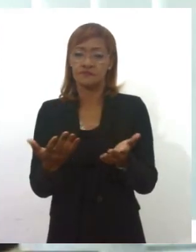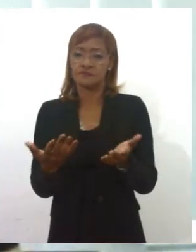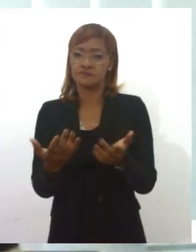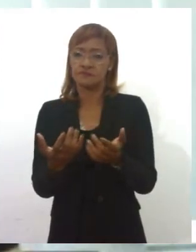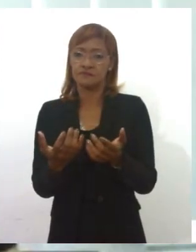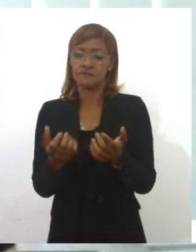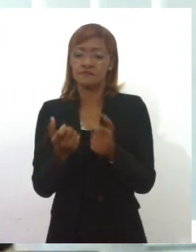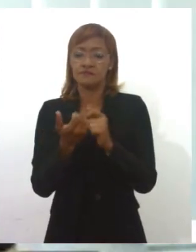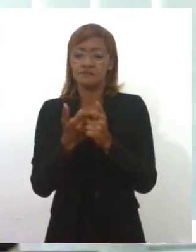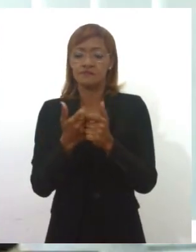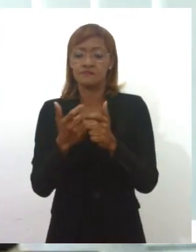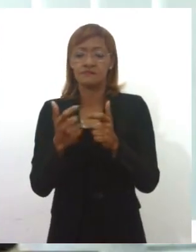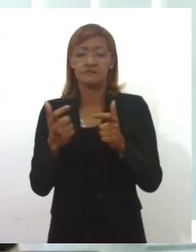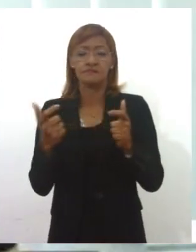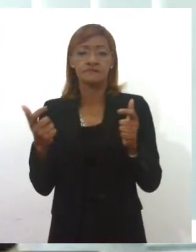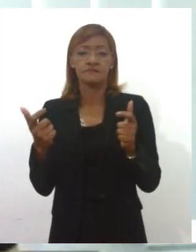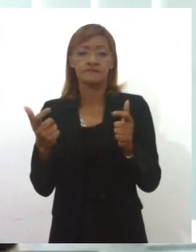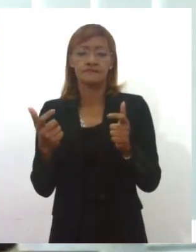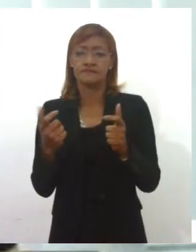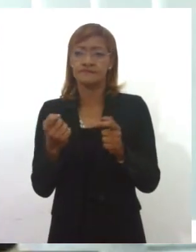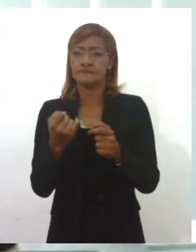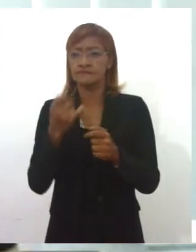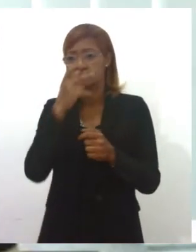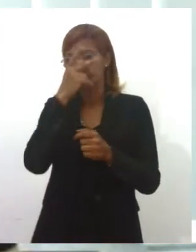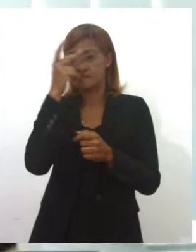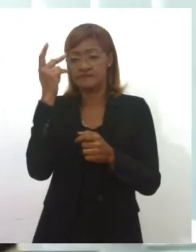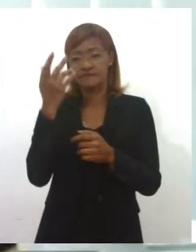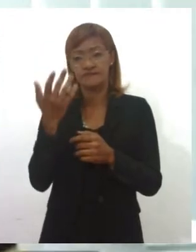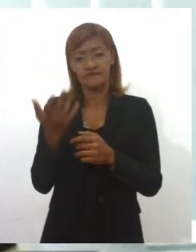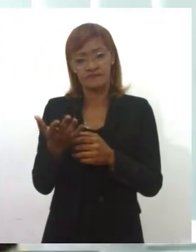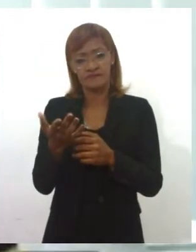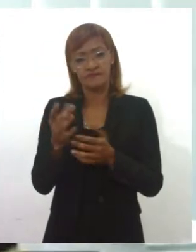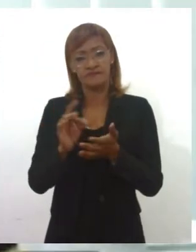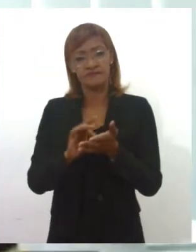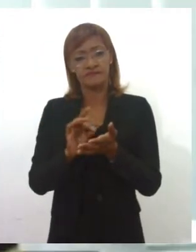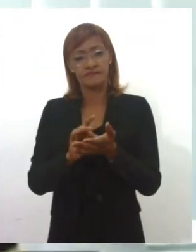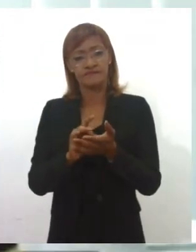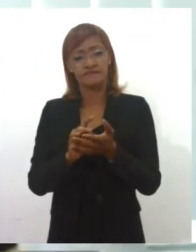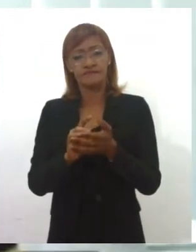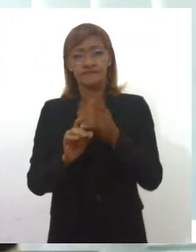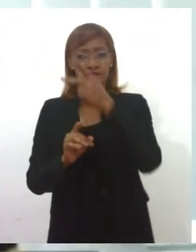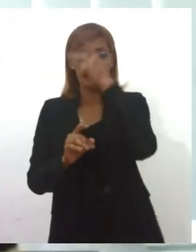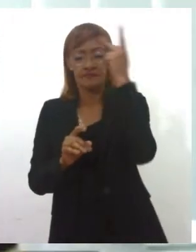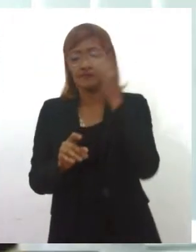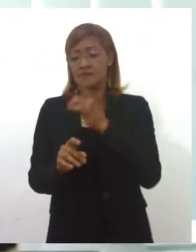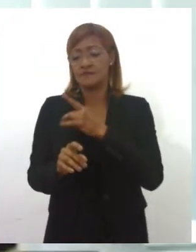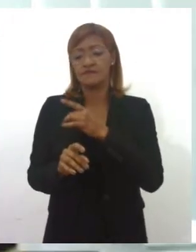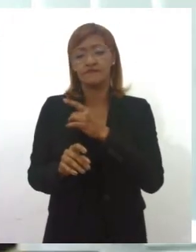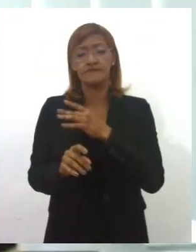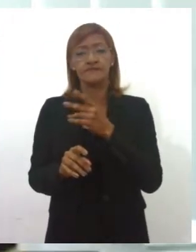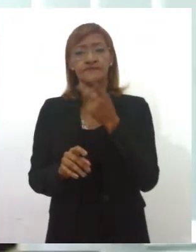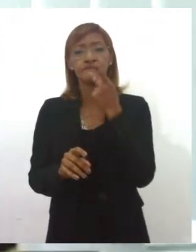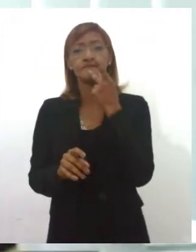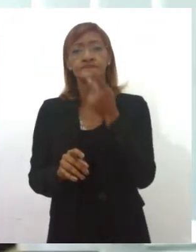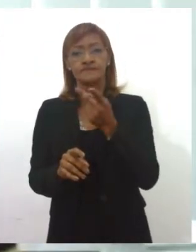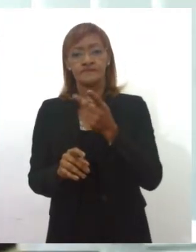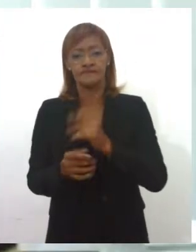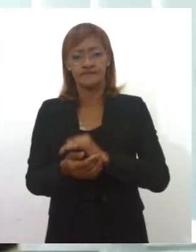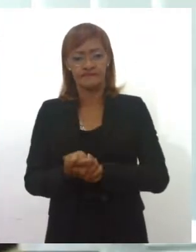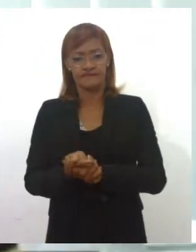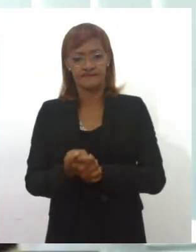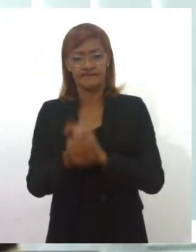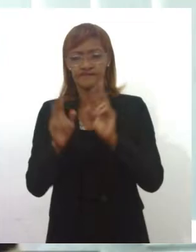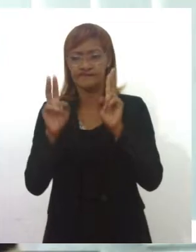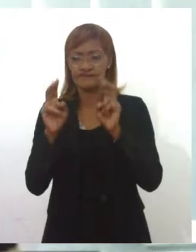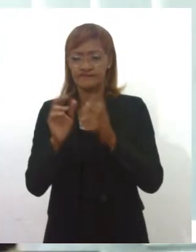e meu eu considero isso muito do meio do que as pessoas têm de tratar sobre esse assunto da